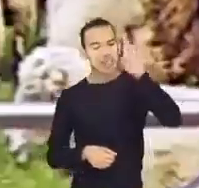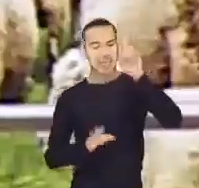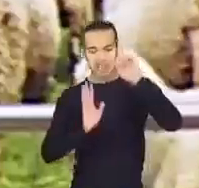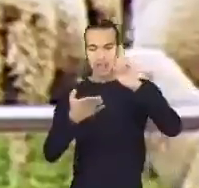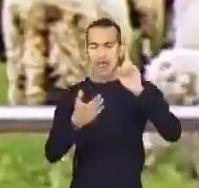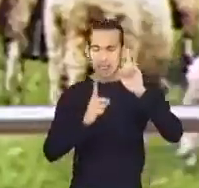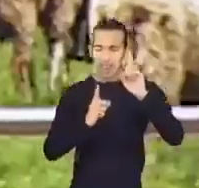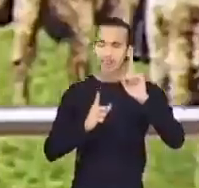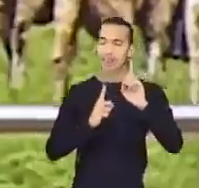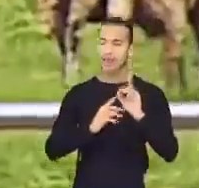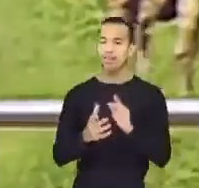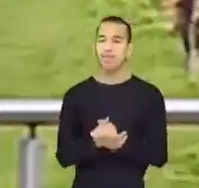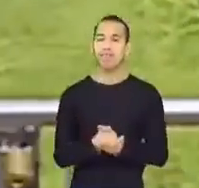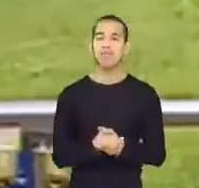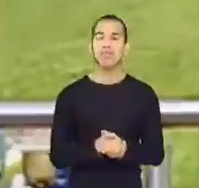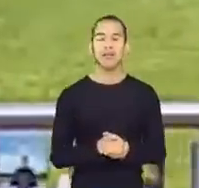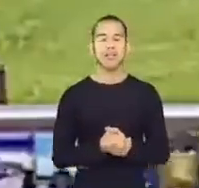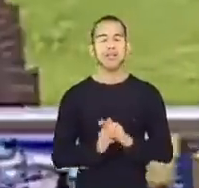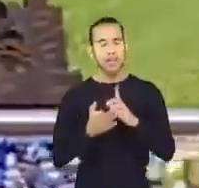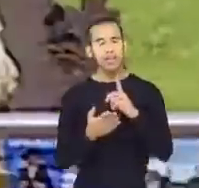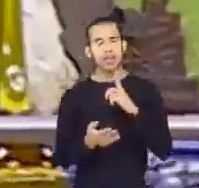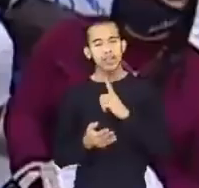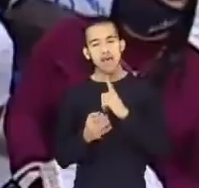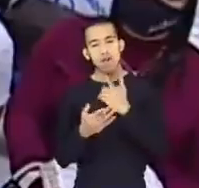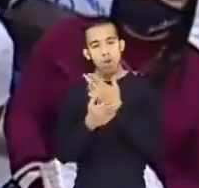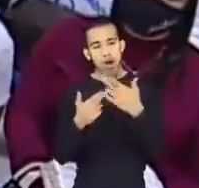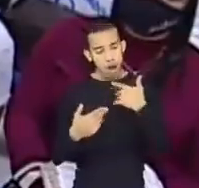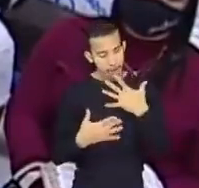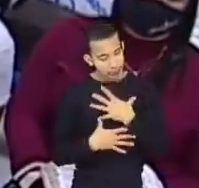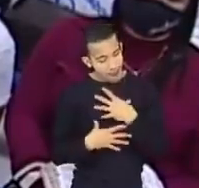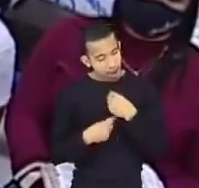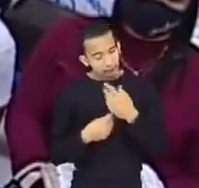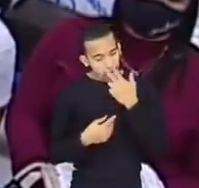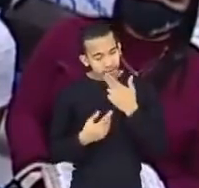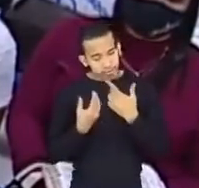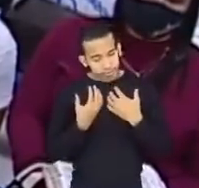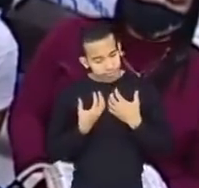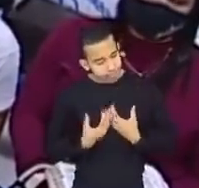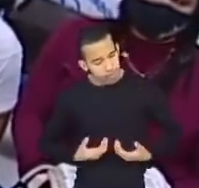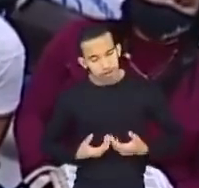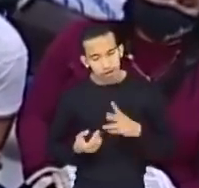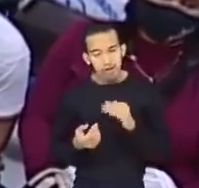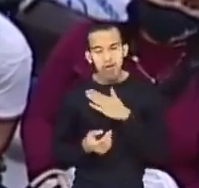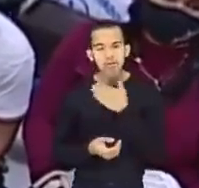já teve fase que a minha alma parecia que ia desfalecer.